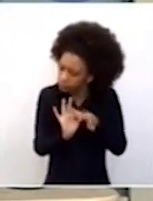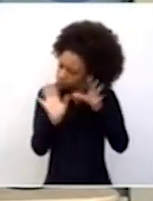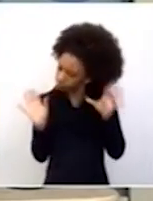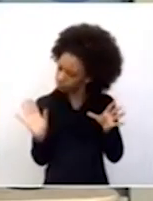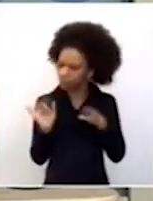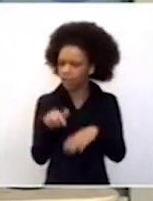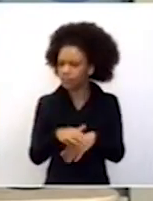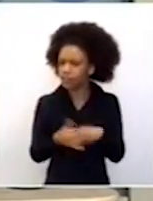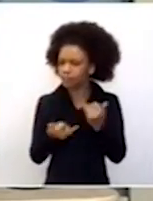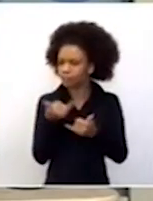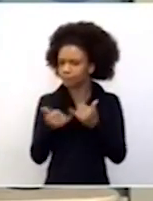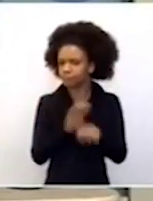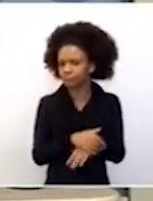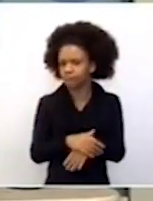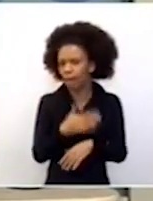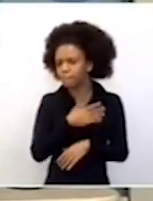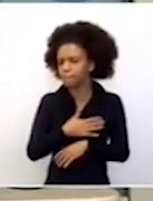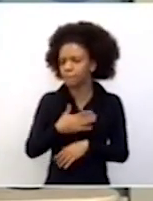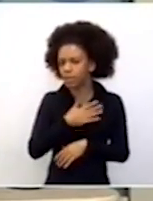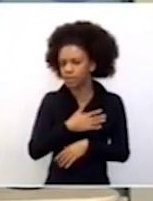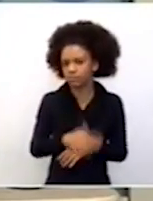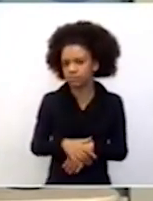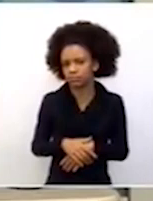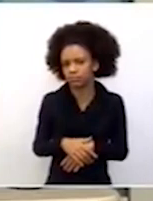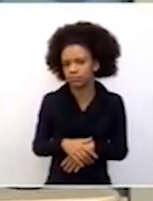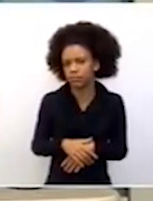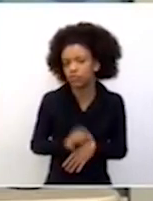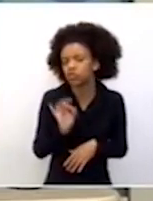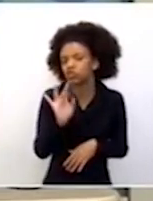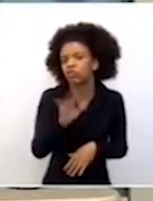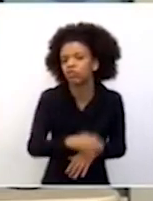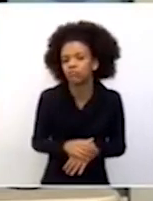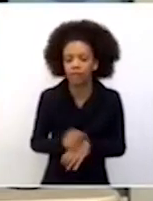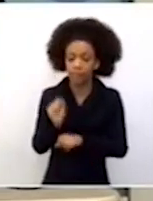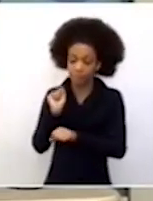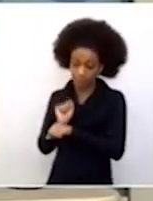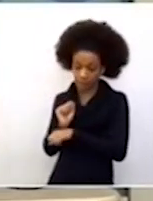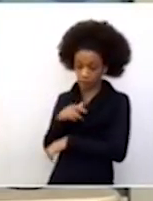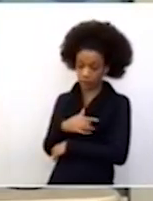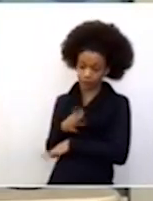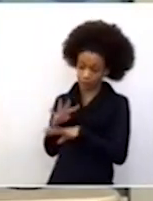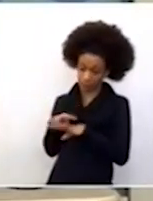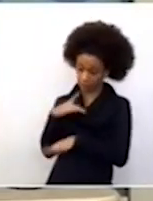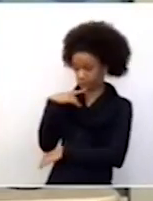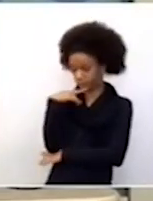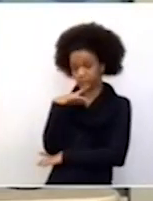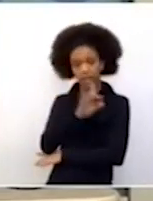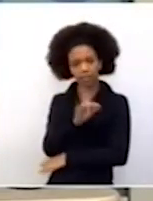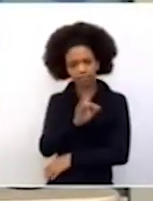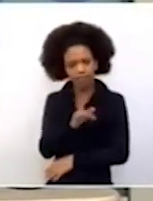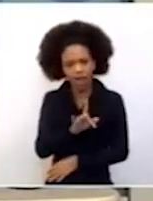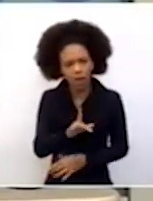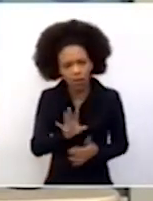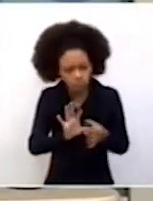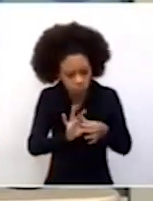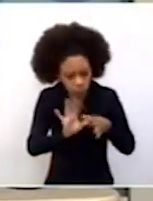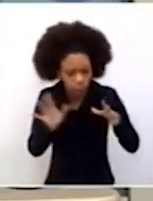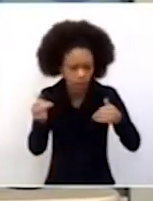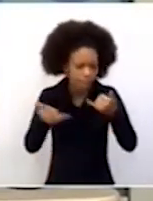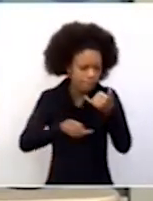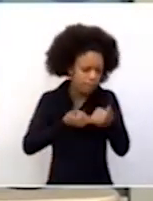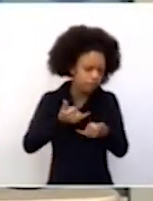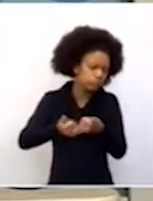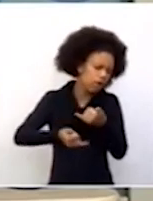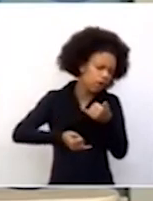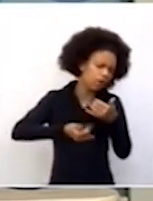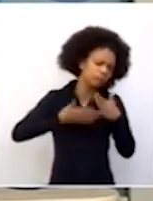jogar por simples prazer, né? Não assim, vamos parar nesse momento, vamos ver o que tem de matemática, mas deixar a criança, né, aflorar esse movimento,